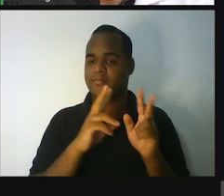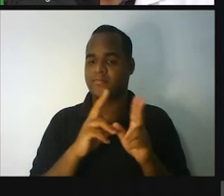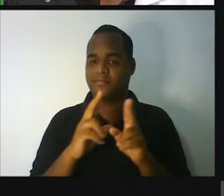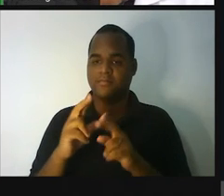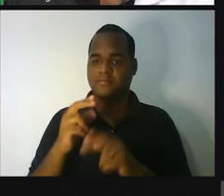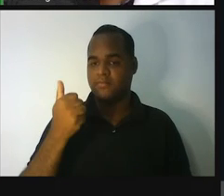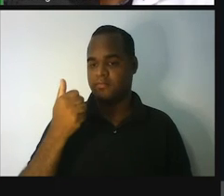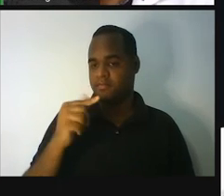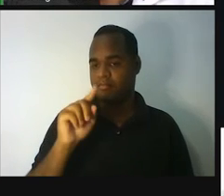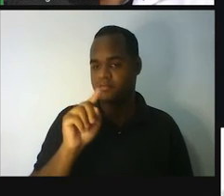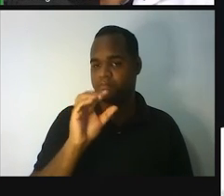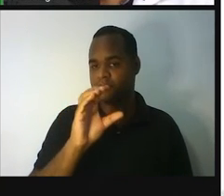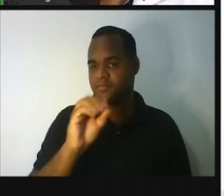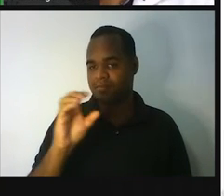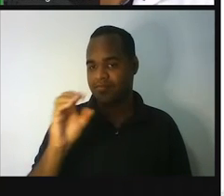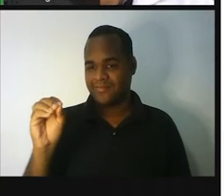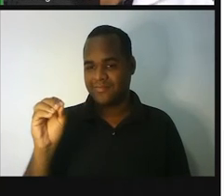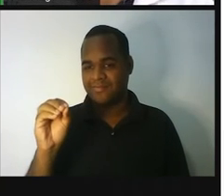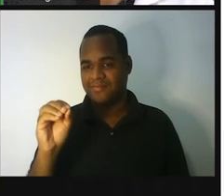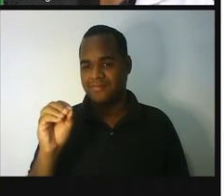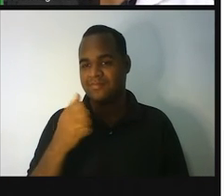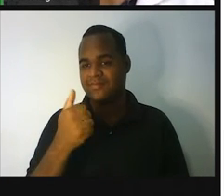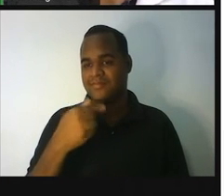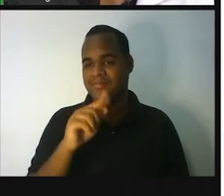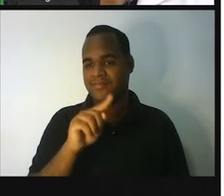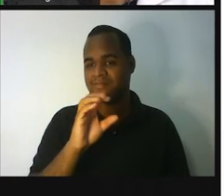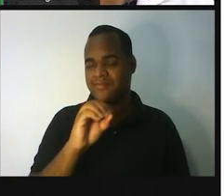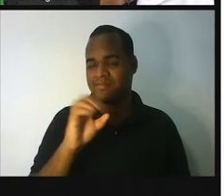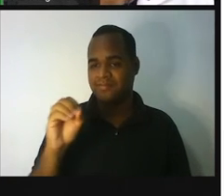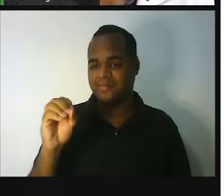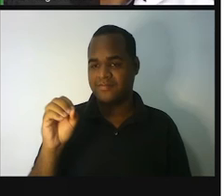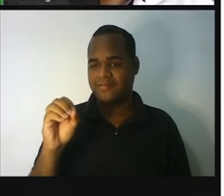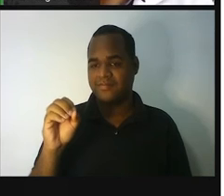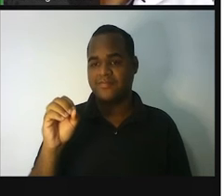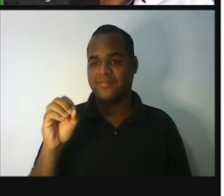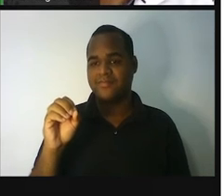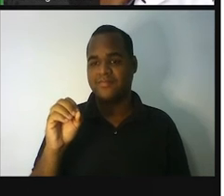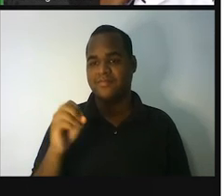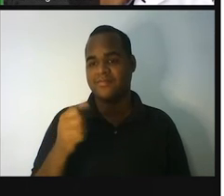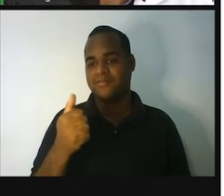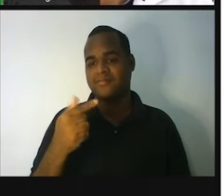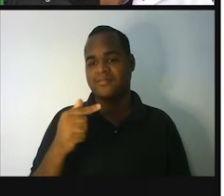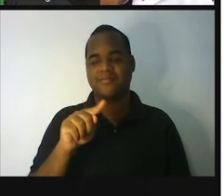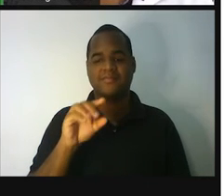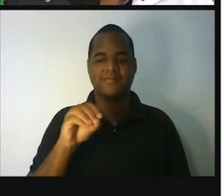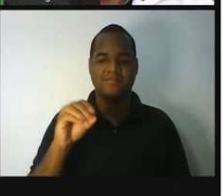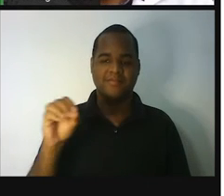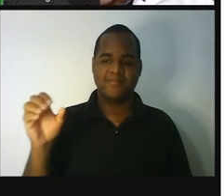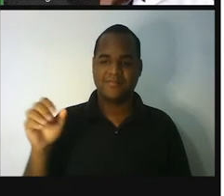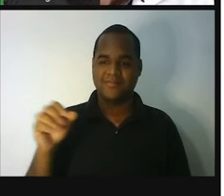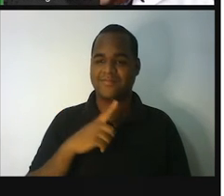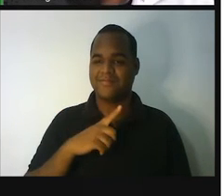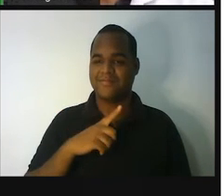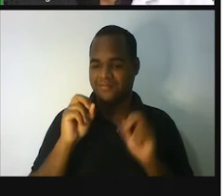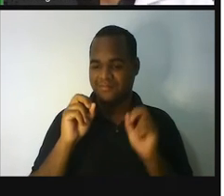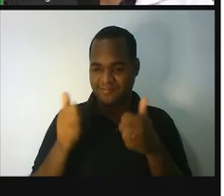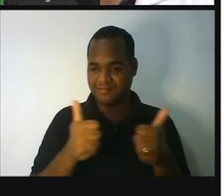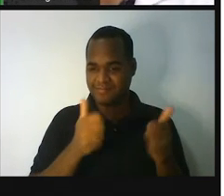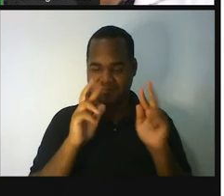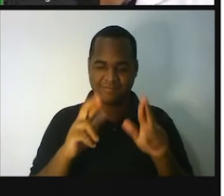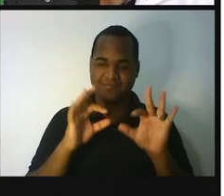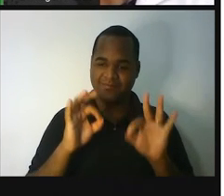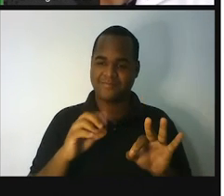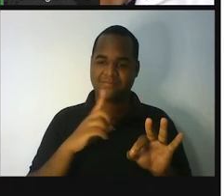17 mil etro e não e